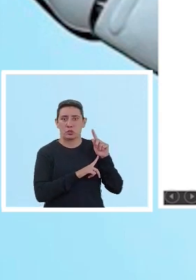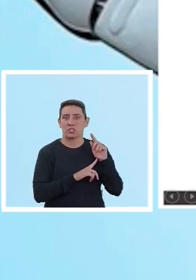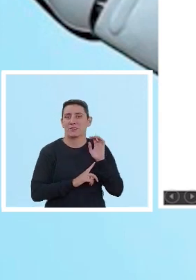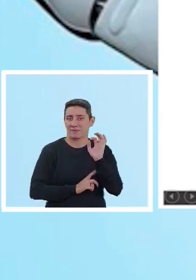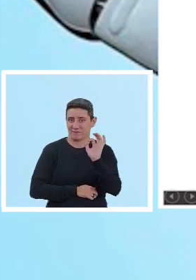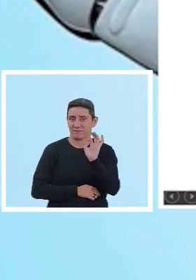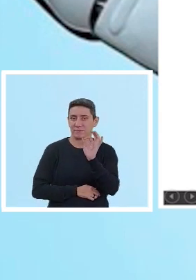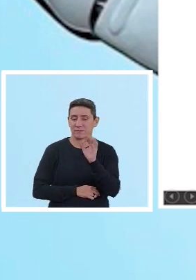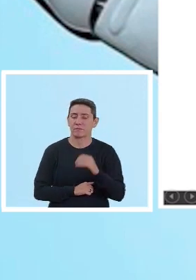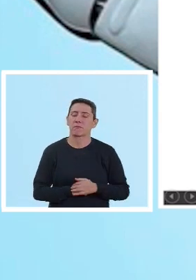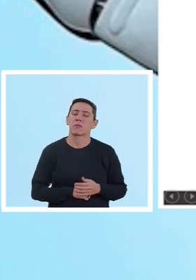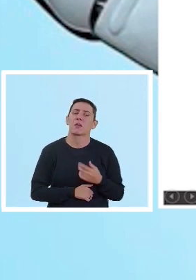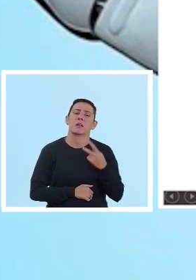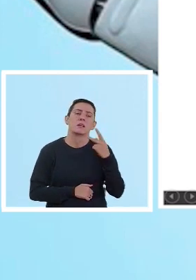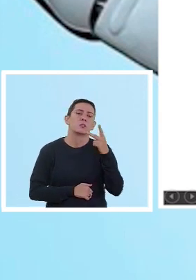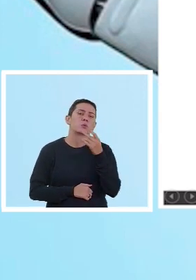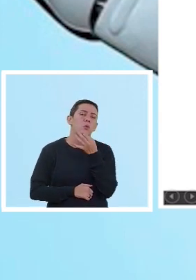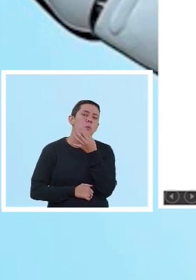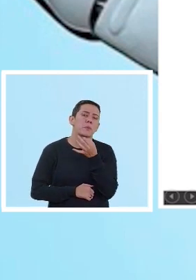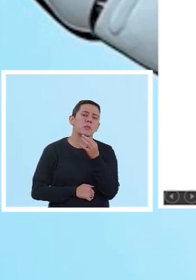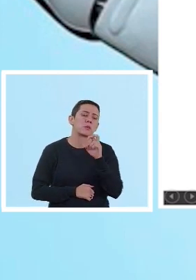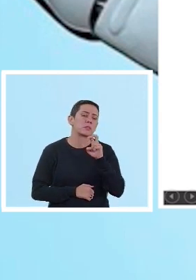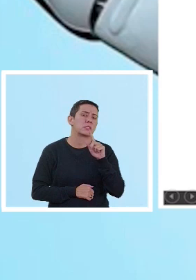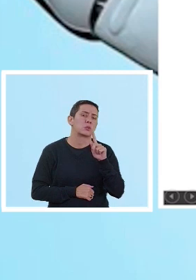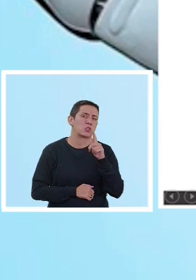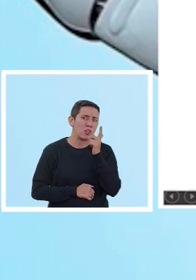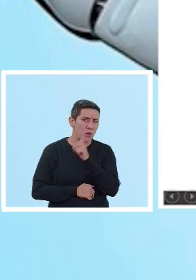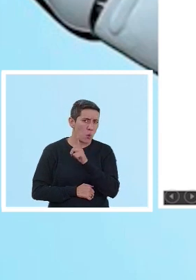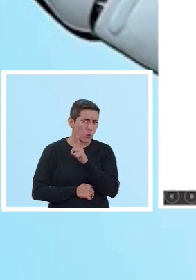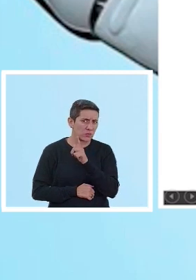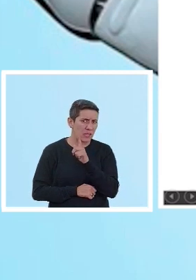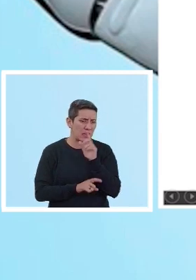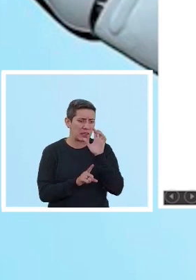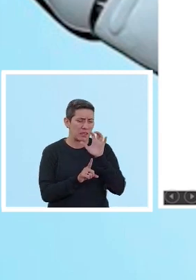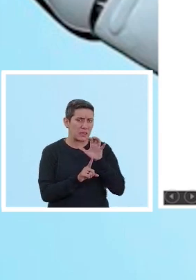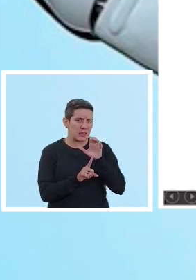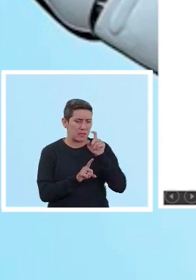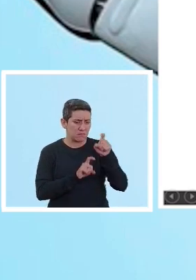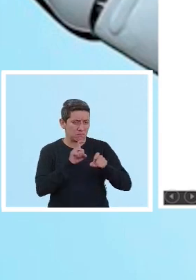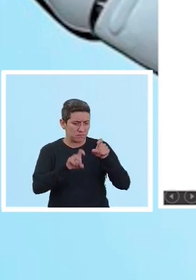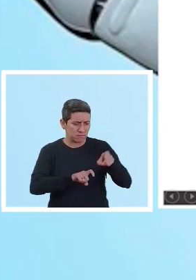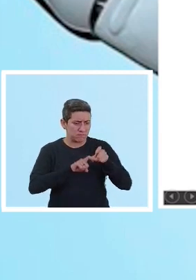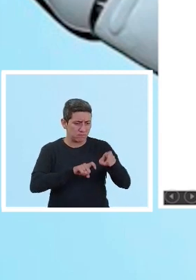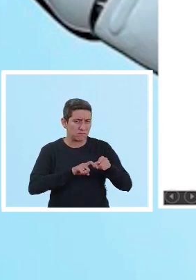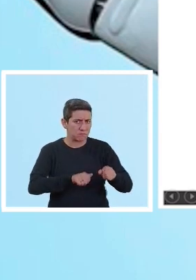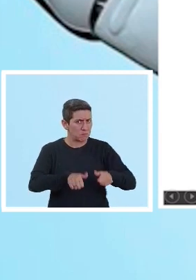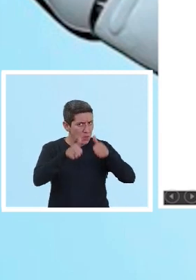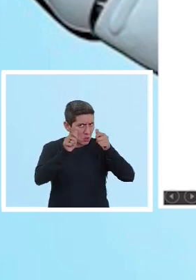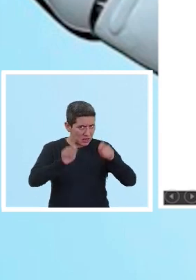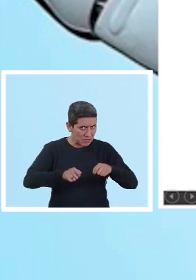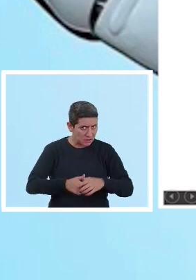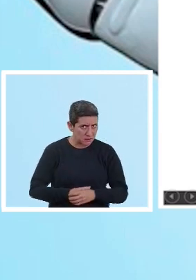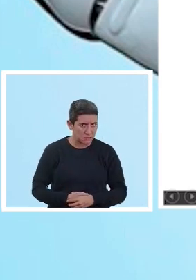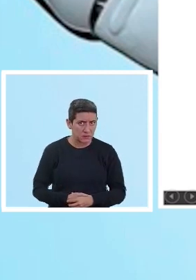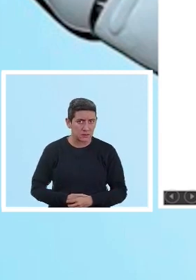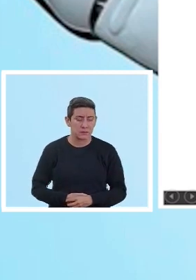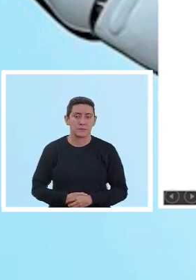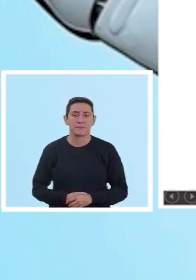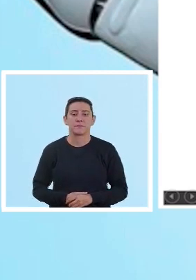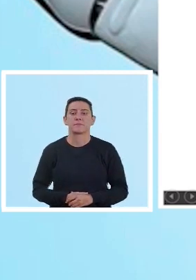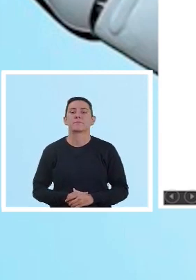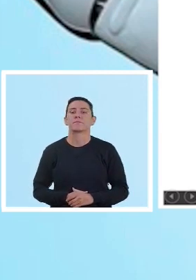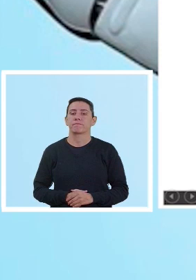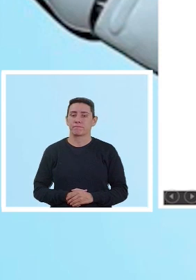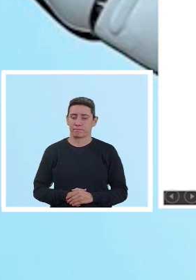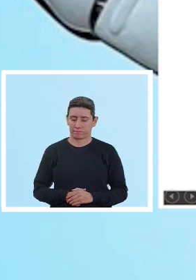assim no seu ponto de vista de que forma essa tecnologia ela vai impactar a água indústria brasileira e sim eu